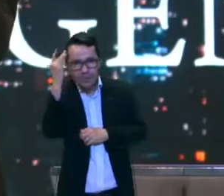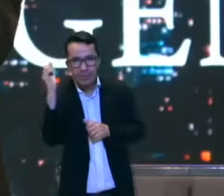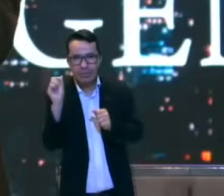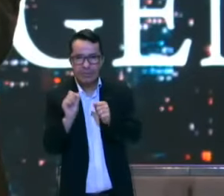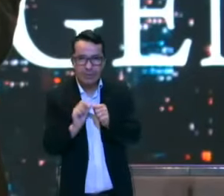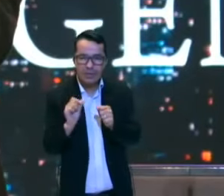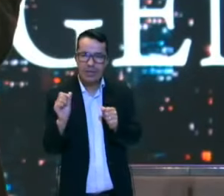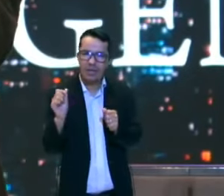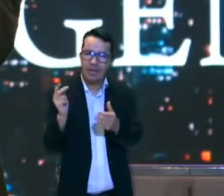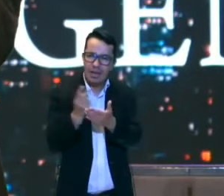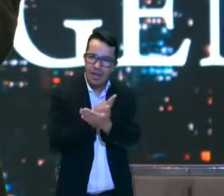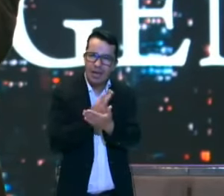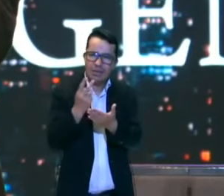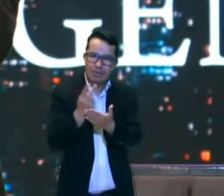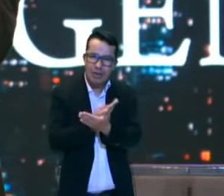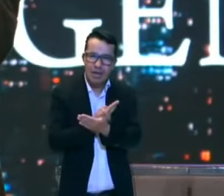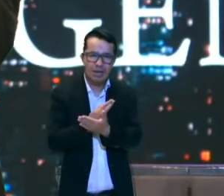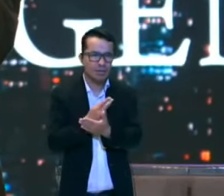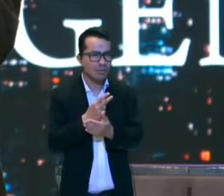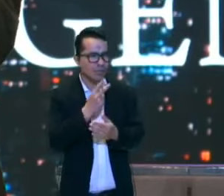é uma pedrinha de escândalo.